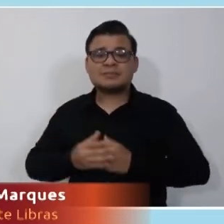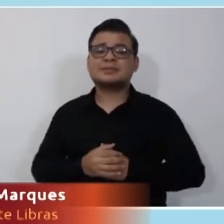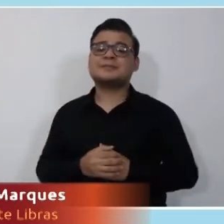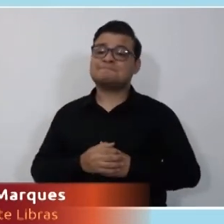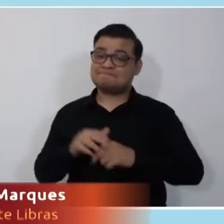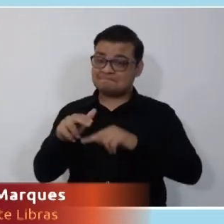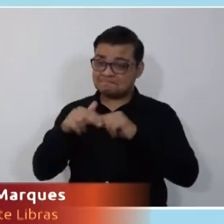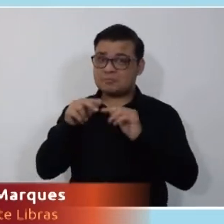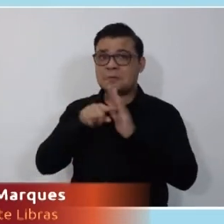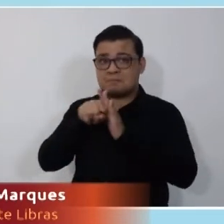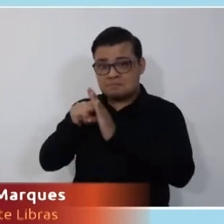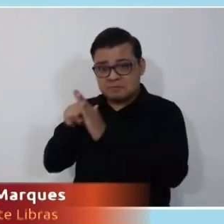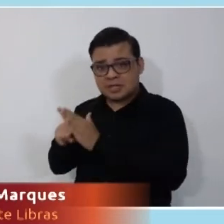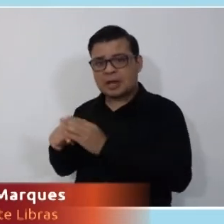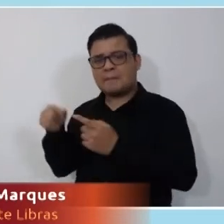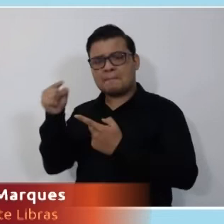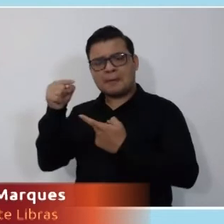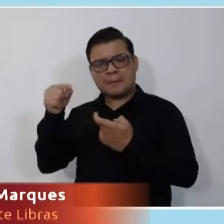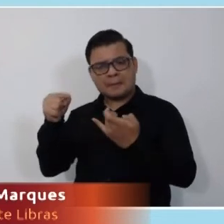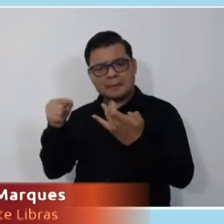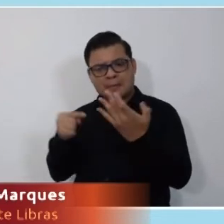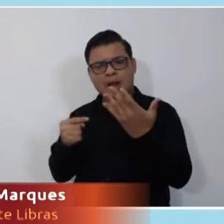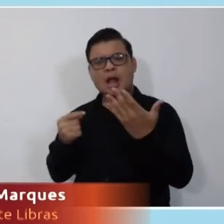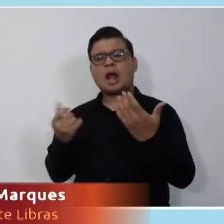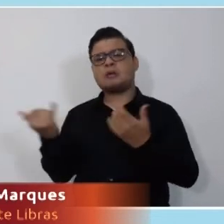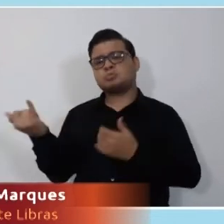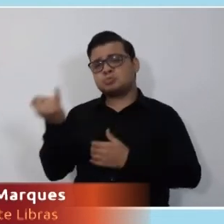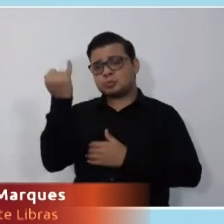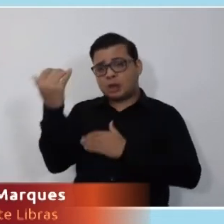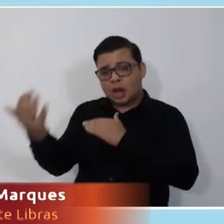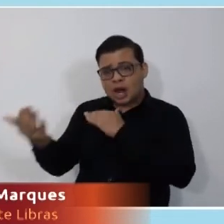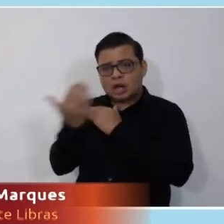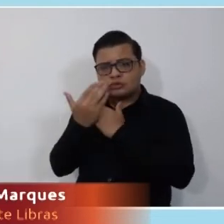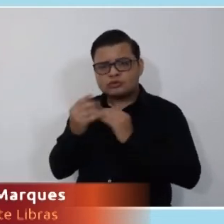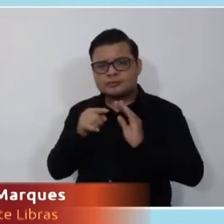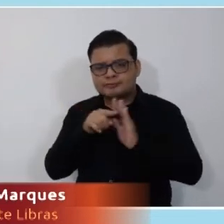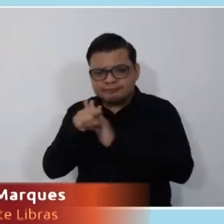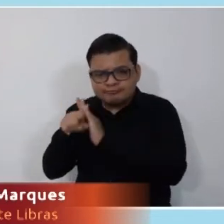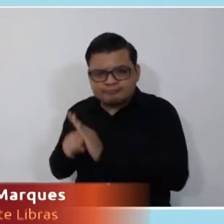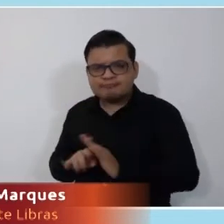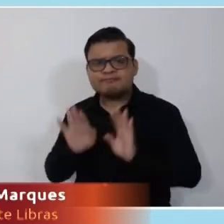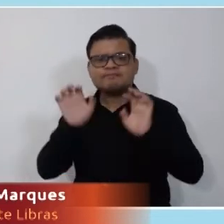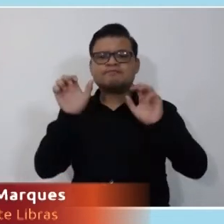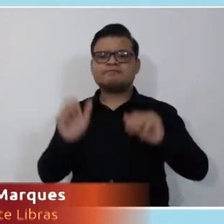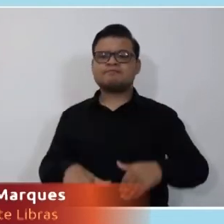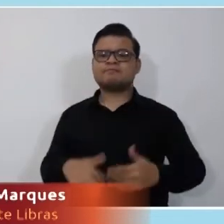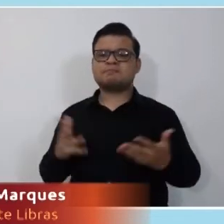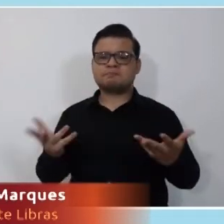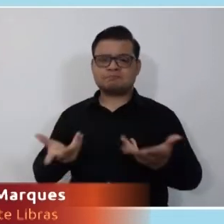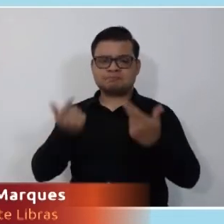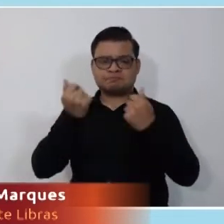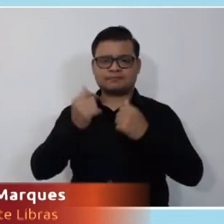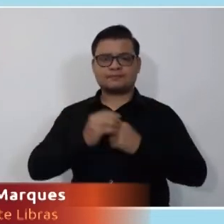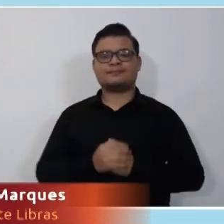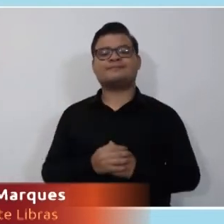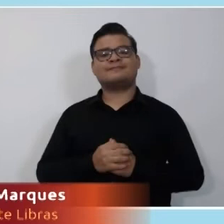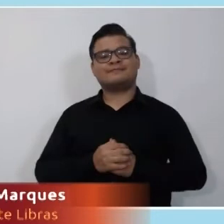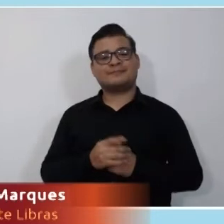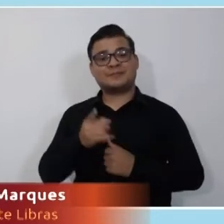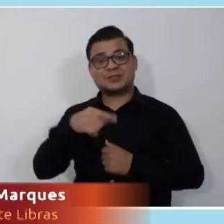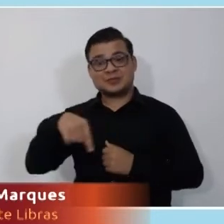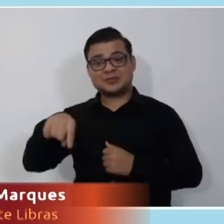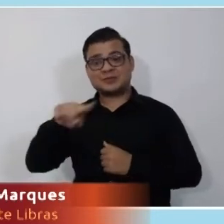elementos importantes para fazer estudo, planejamento, isso é ciência. Bom, só lembrando aí para o nosso telespectador que